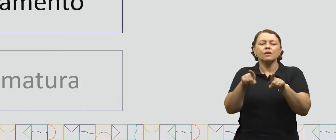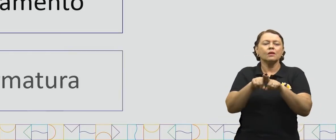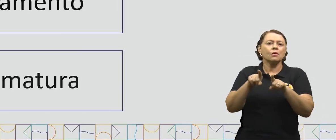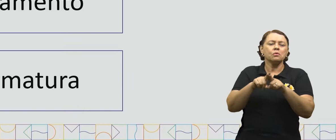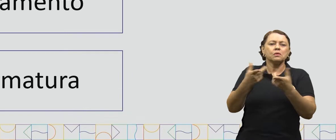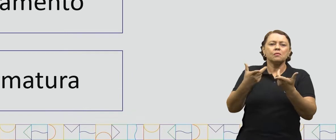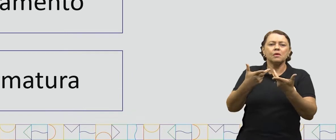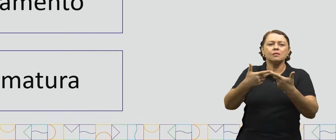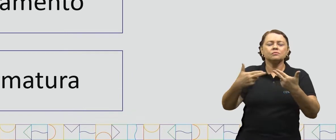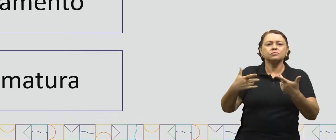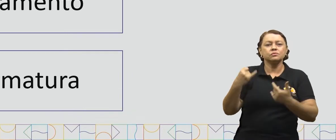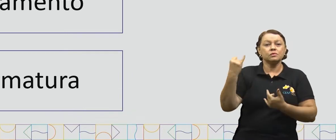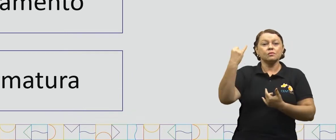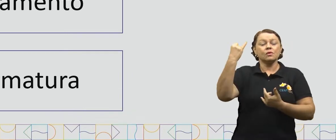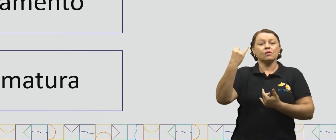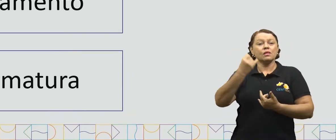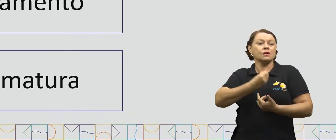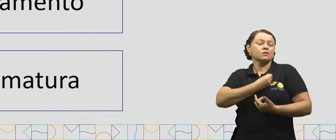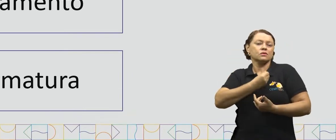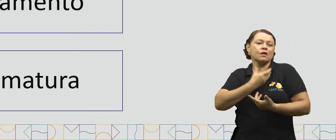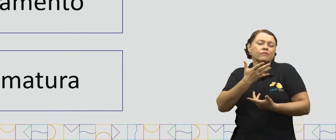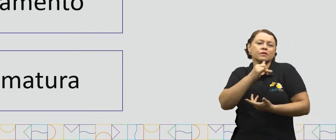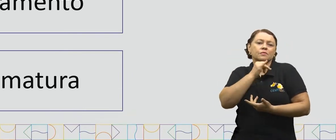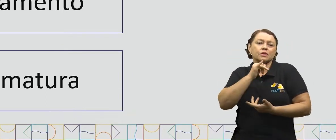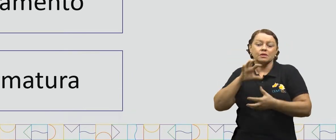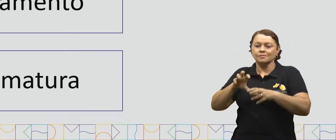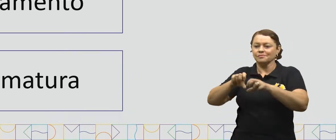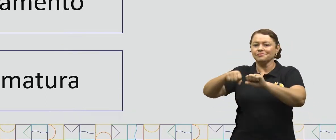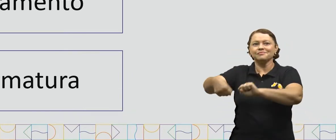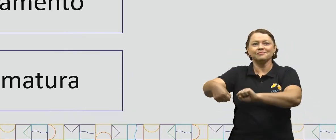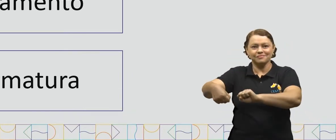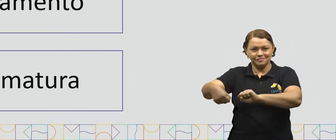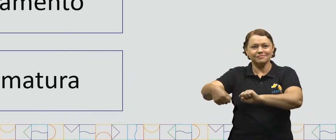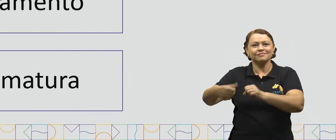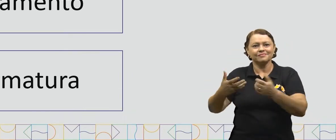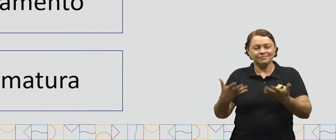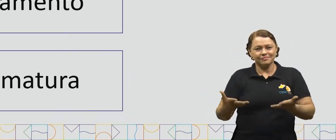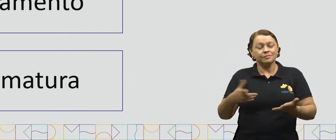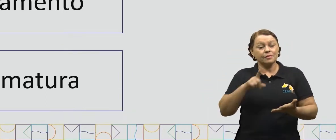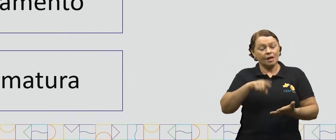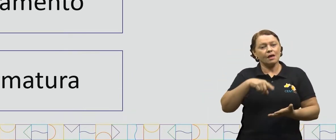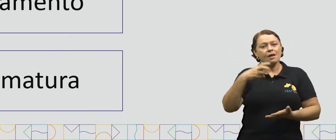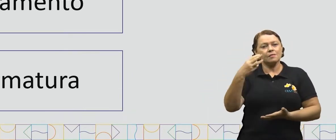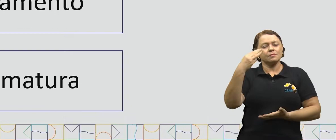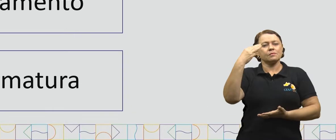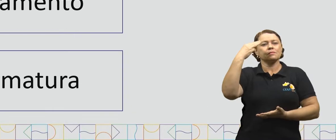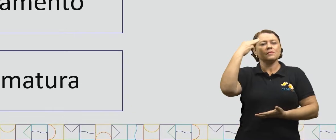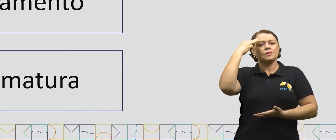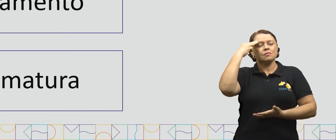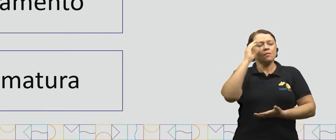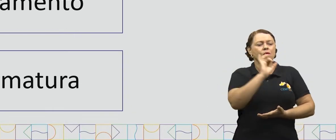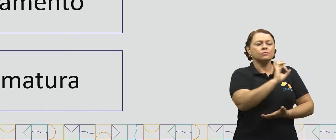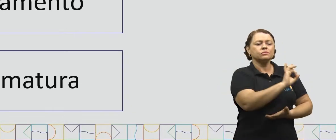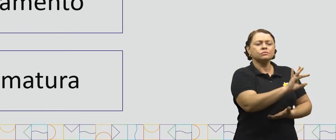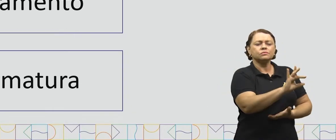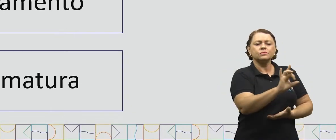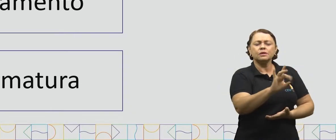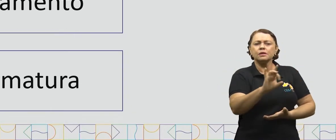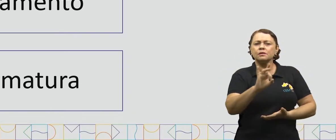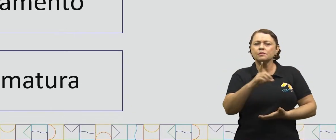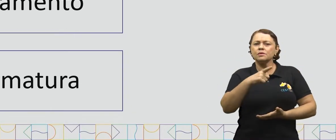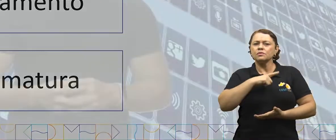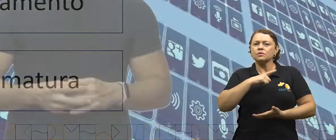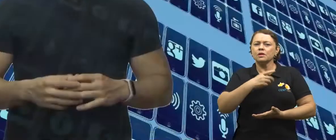algo importante que aconteceu na vida da pessoa, por exemplo, a formatura. Ou seja, memórias que cada indivíduo